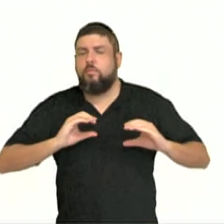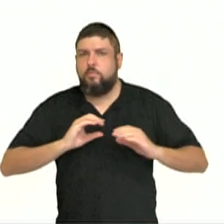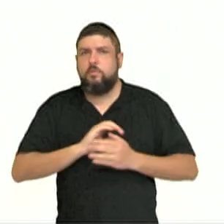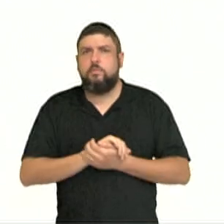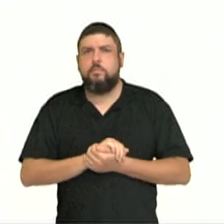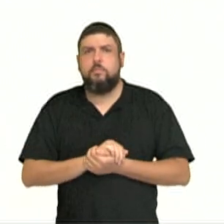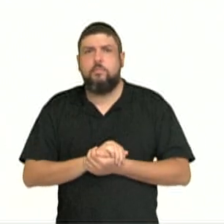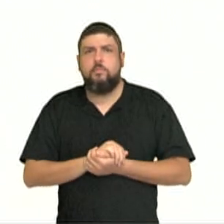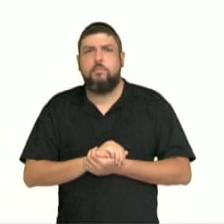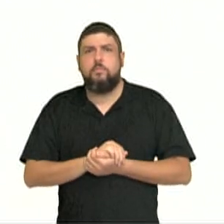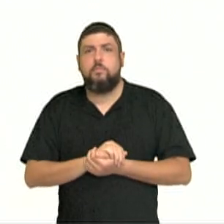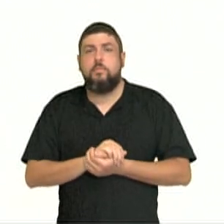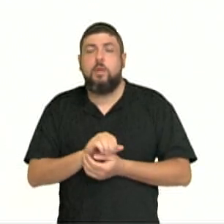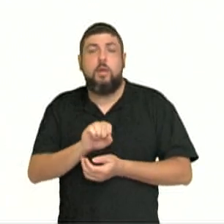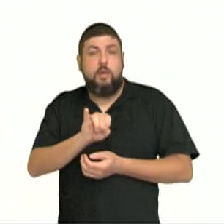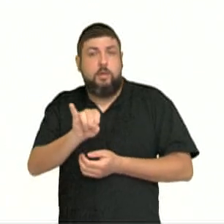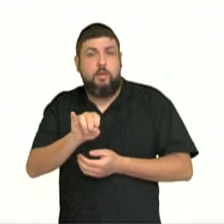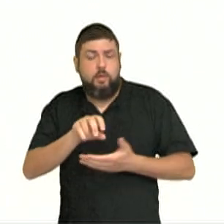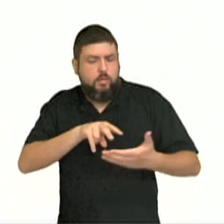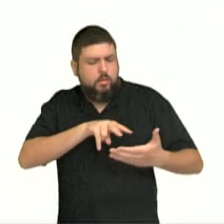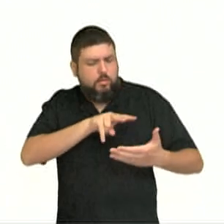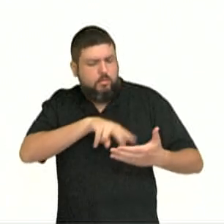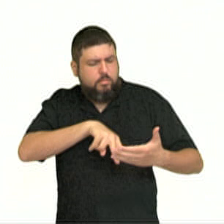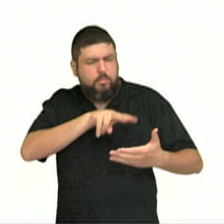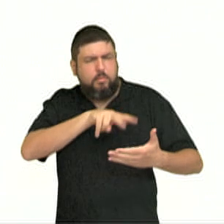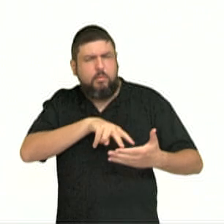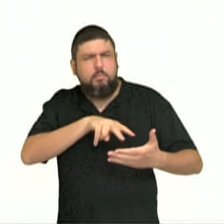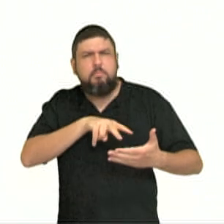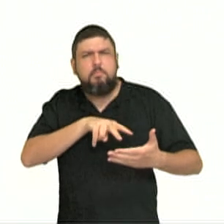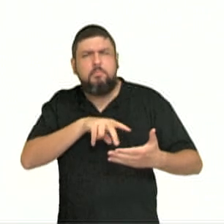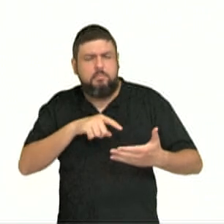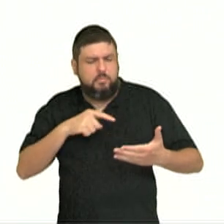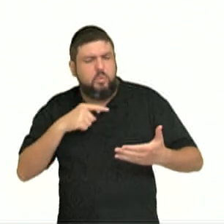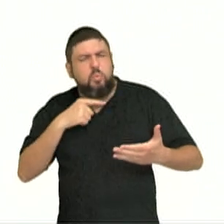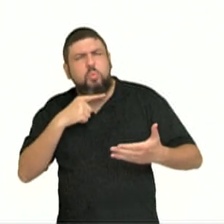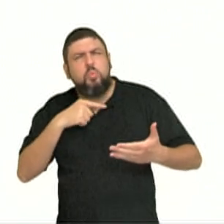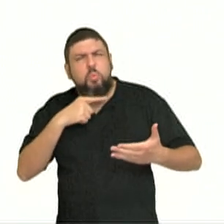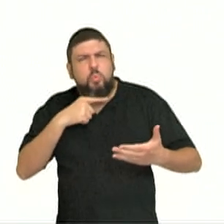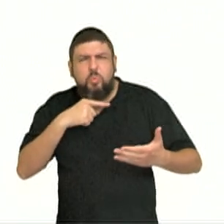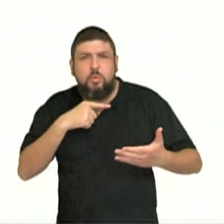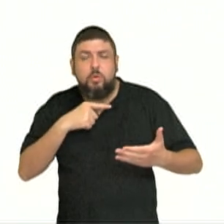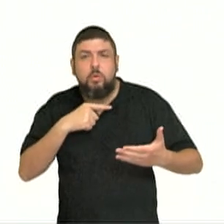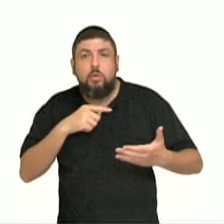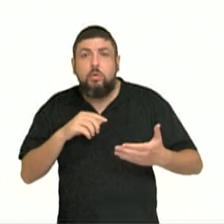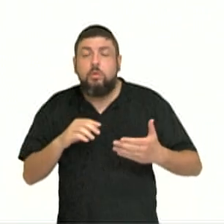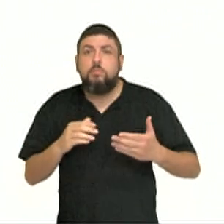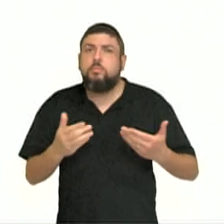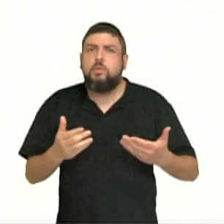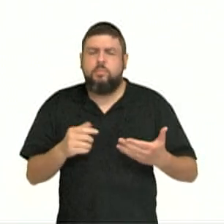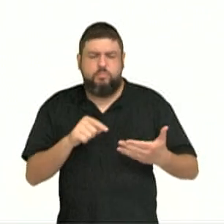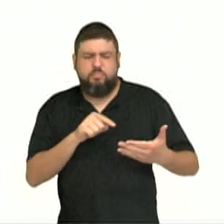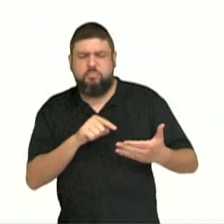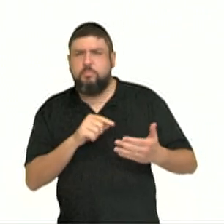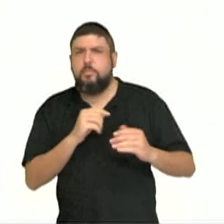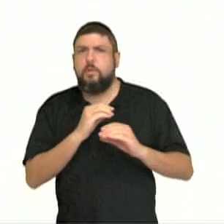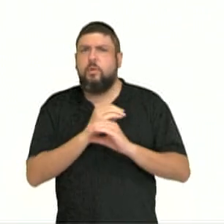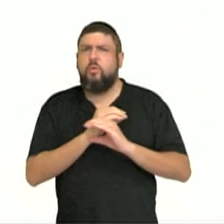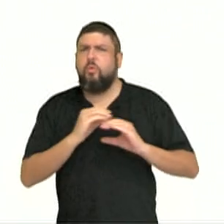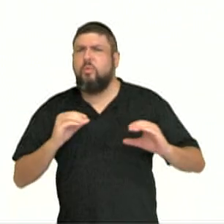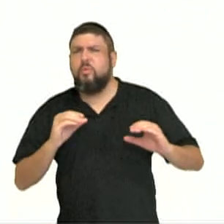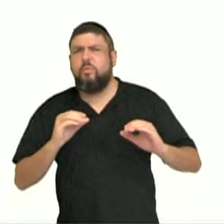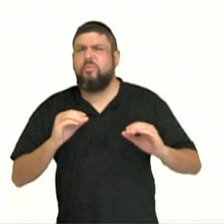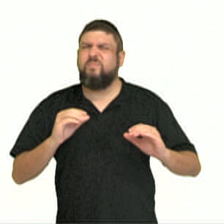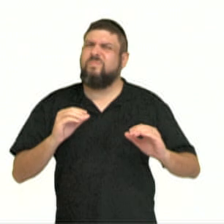uma coisa que eu fico meio na dúvida, né? Então eu não confio muito se aquilo ali é real ou não